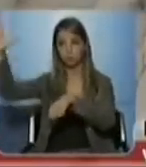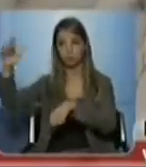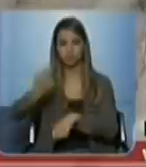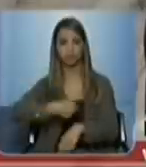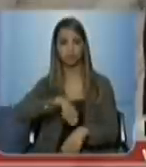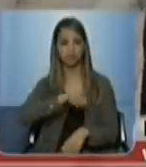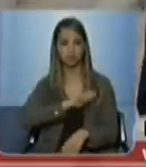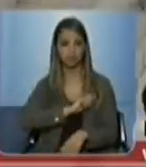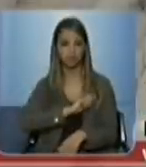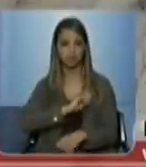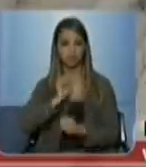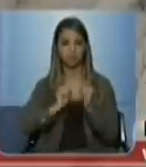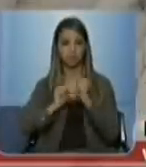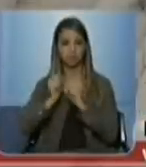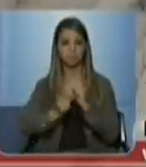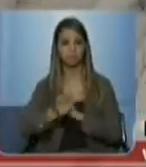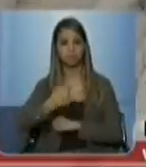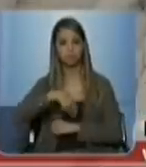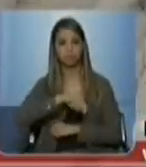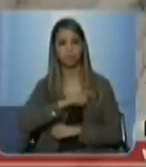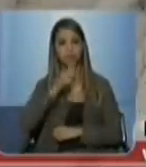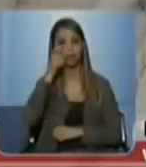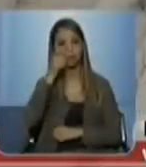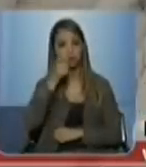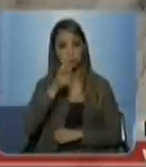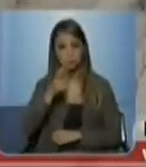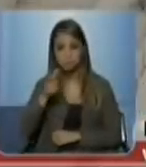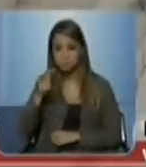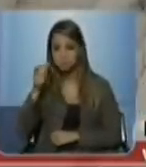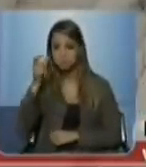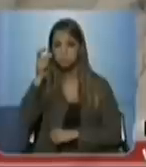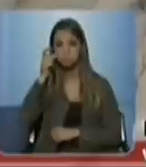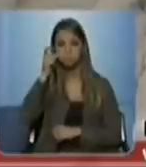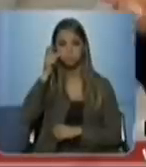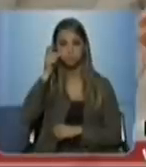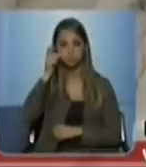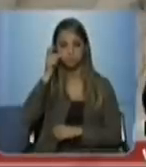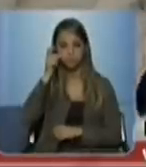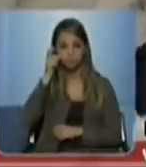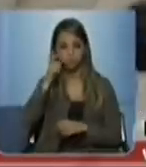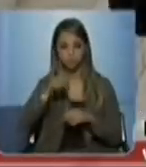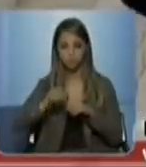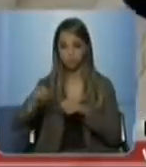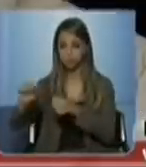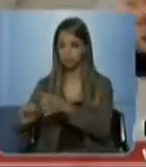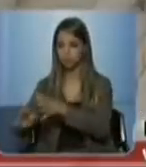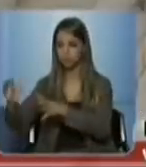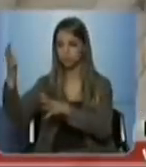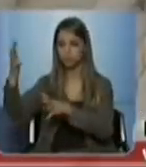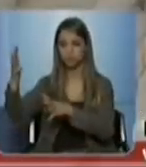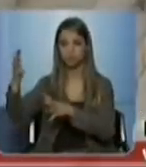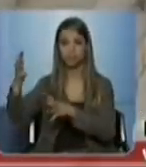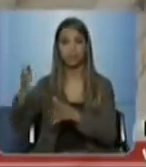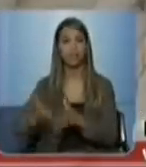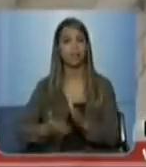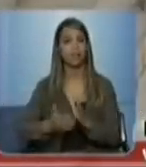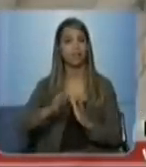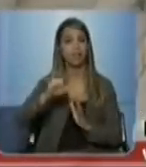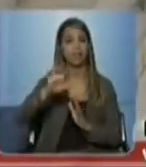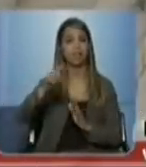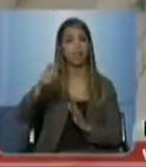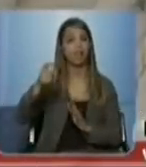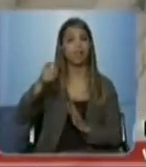Empresa Espanhola e nós estamos acompanhando o drama de franqueados e ex franqueados pessoas que